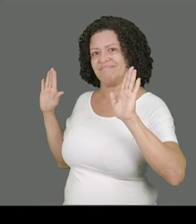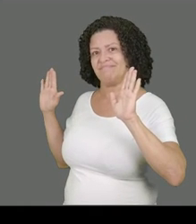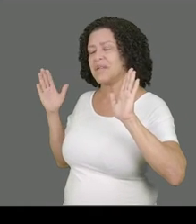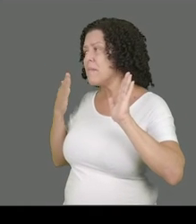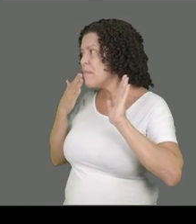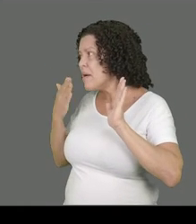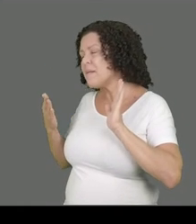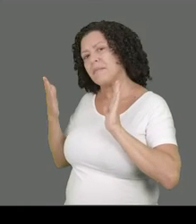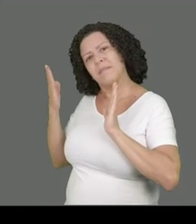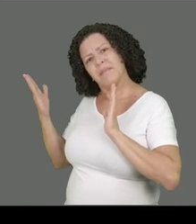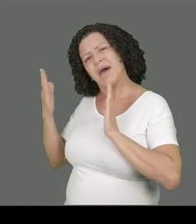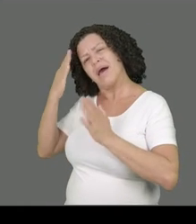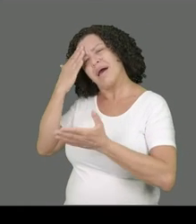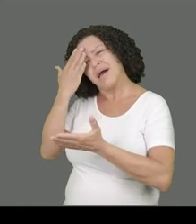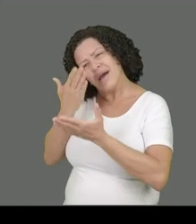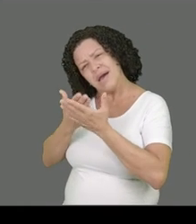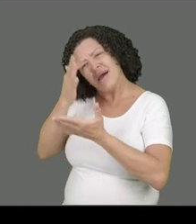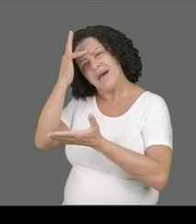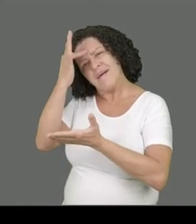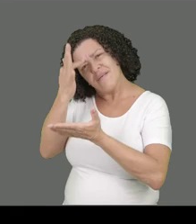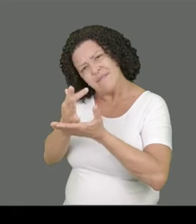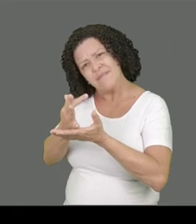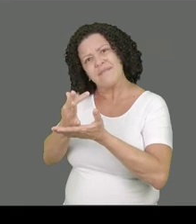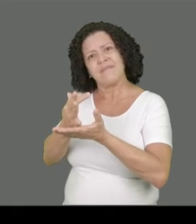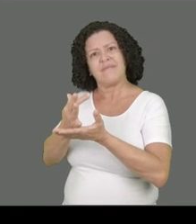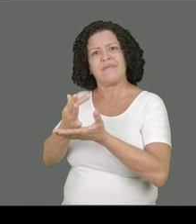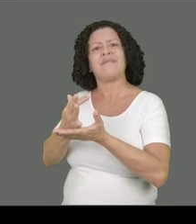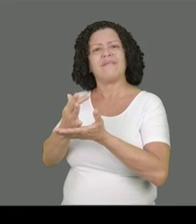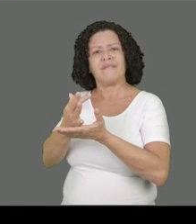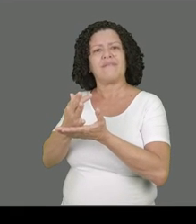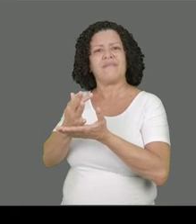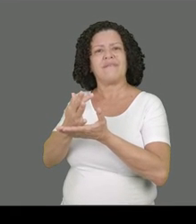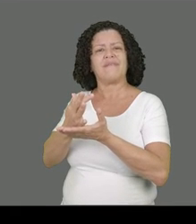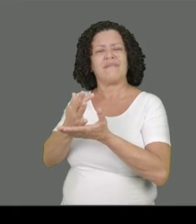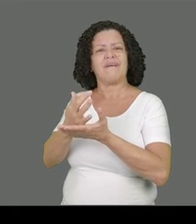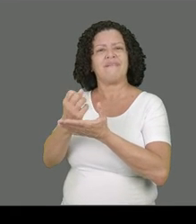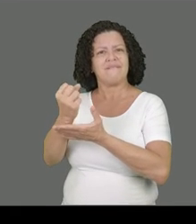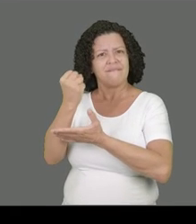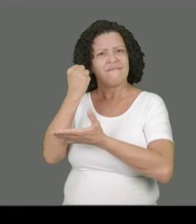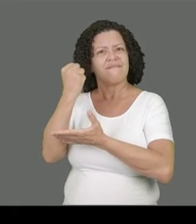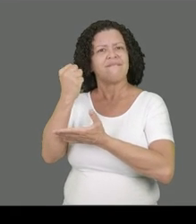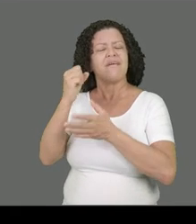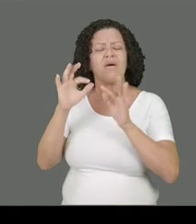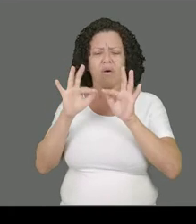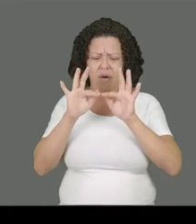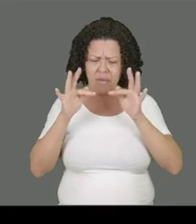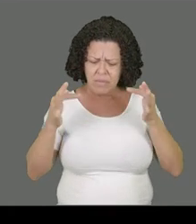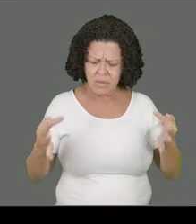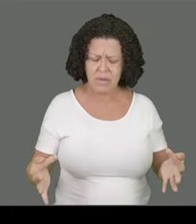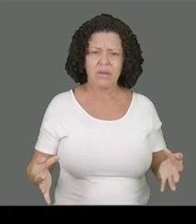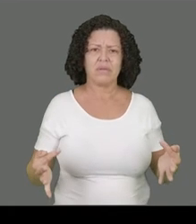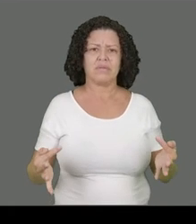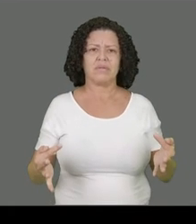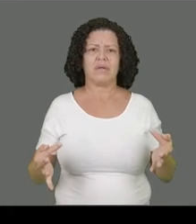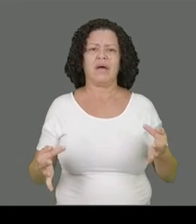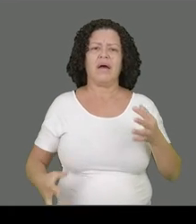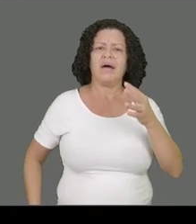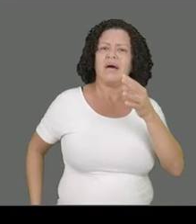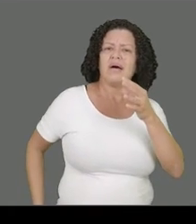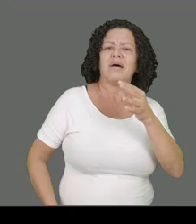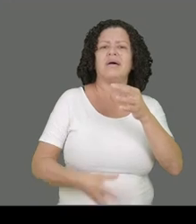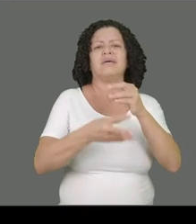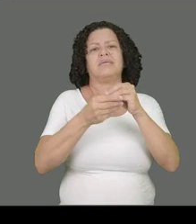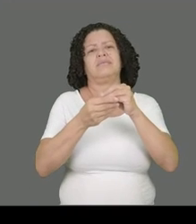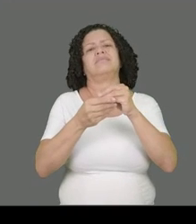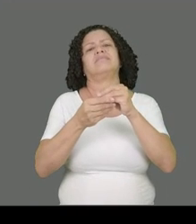aberta. Mas peçam com fé, com confiança, fervor, humildade, e